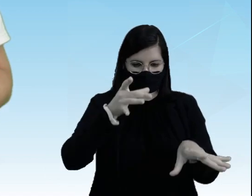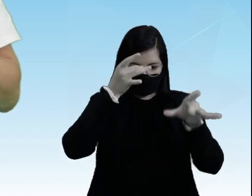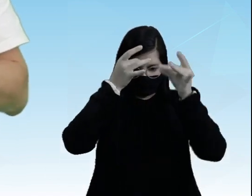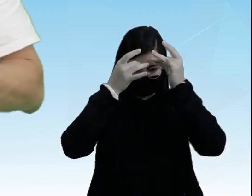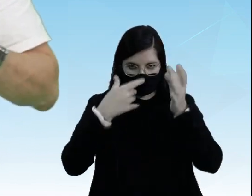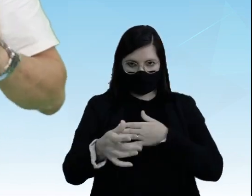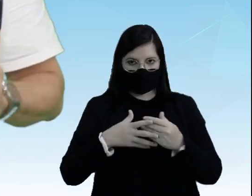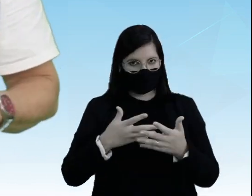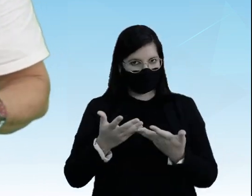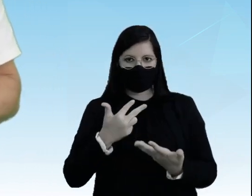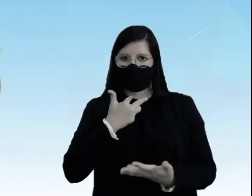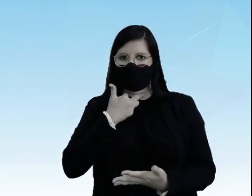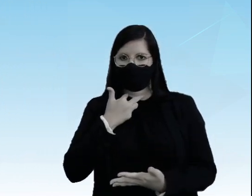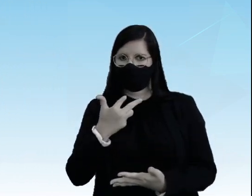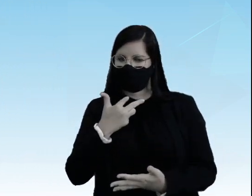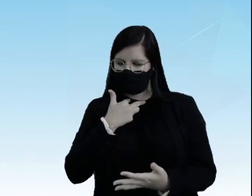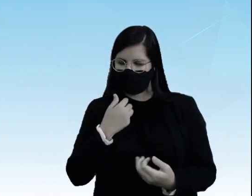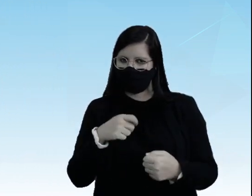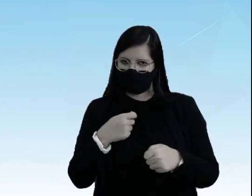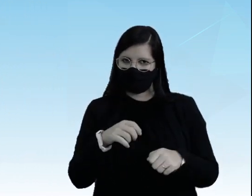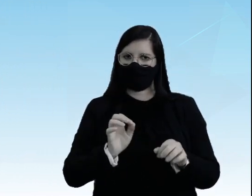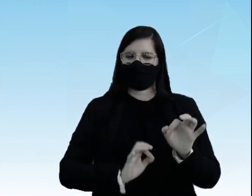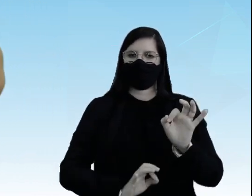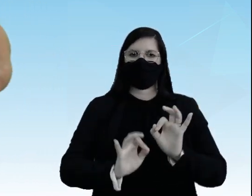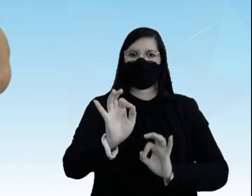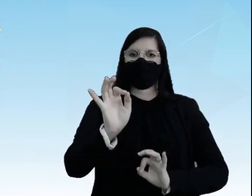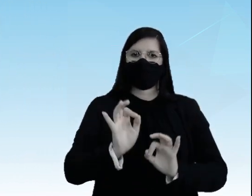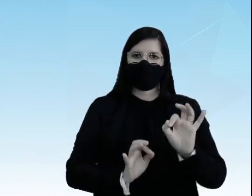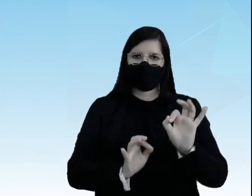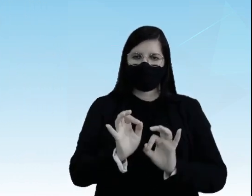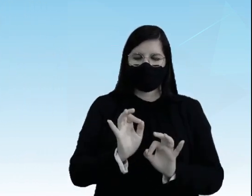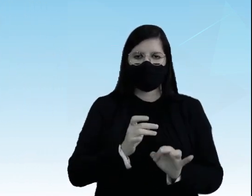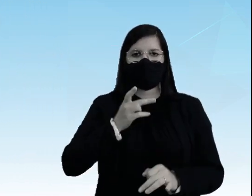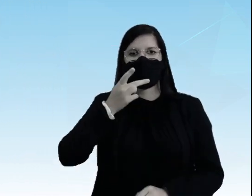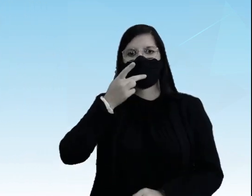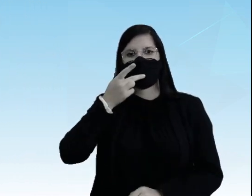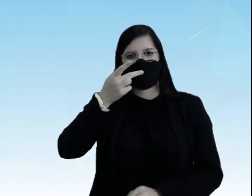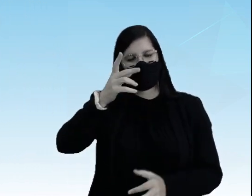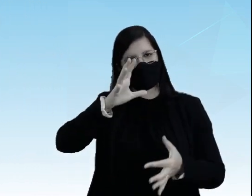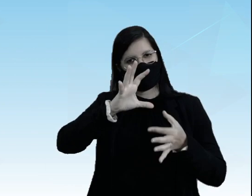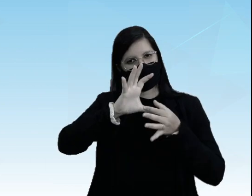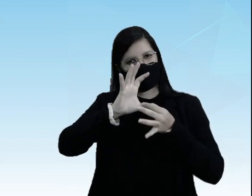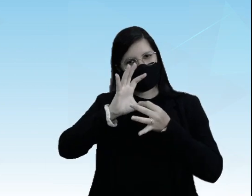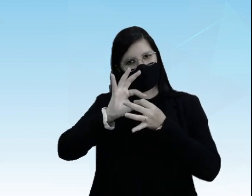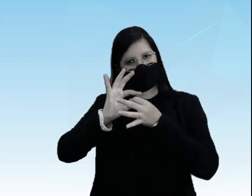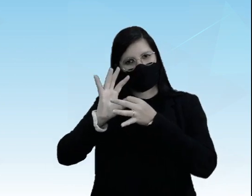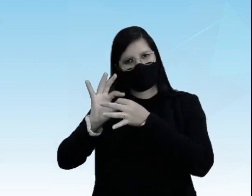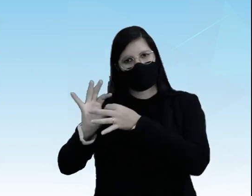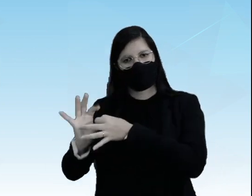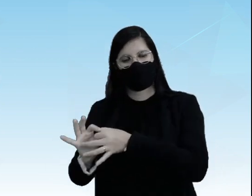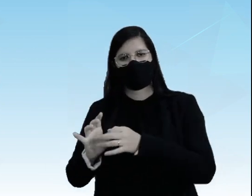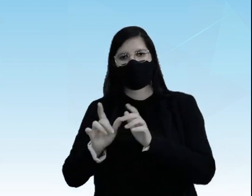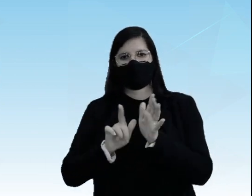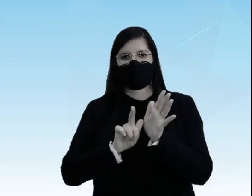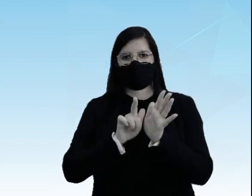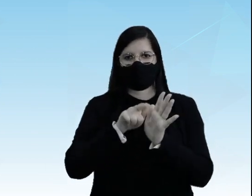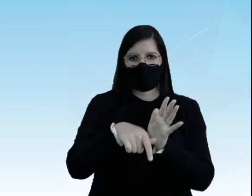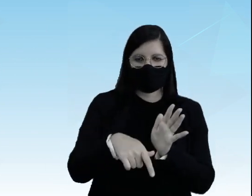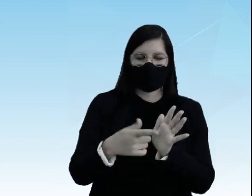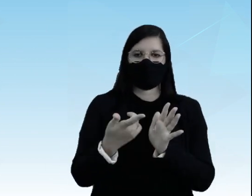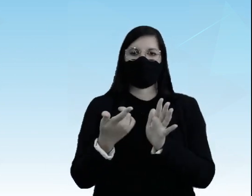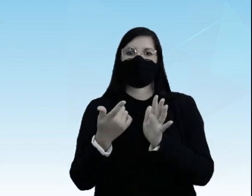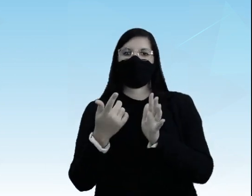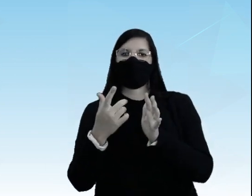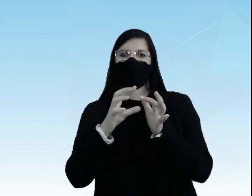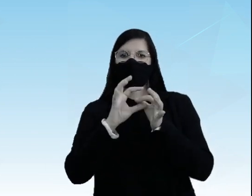E lembrar mais uma vez que temos que ter o quê, gente? Falar com coesão, a gramática, e a coerência, o jogo de